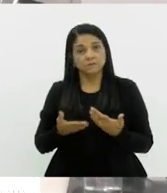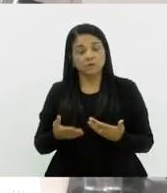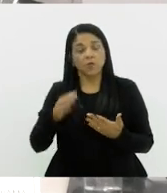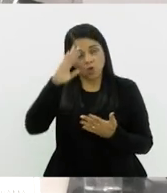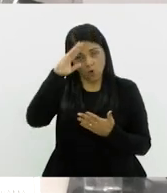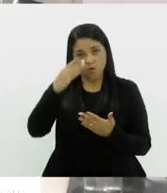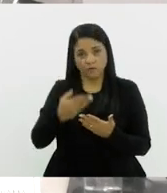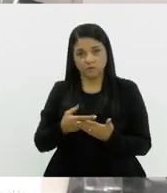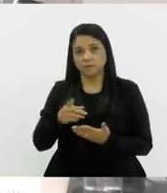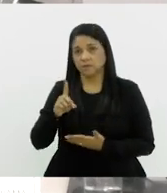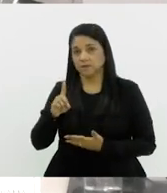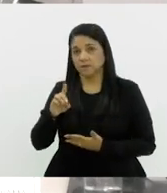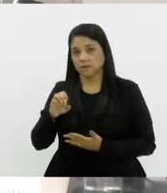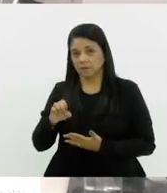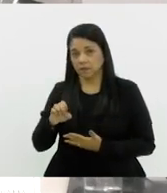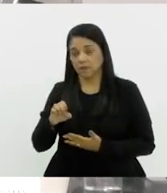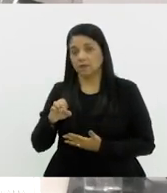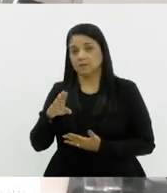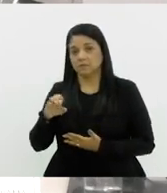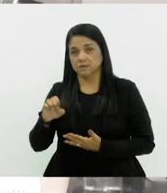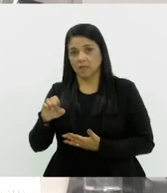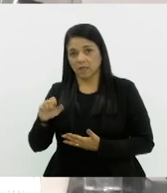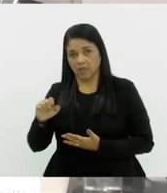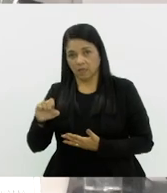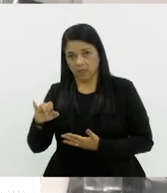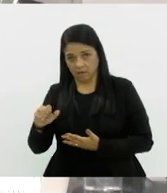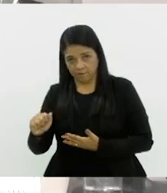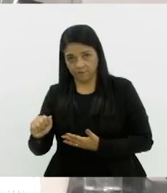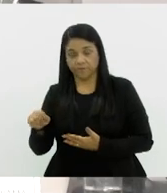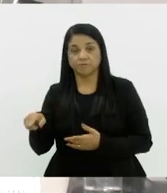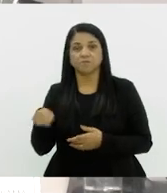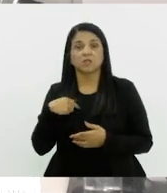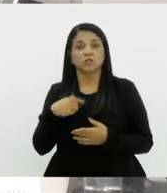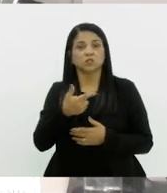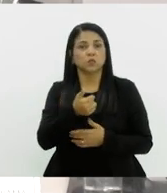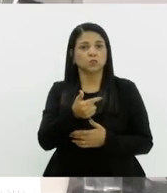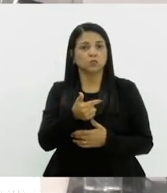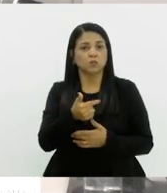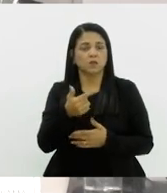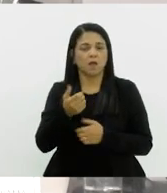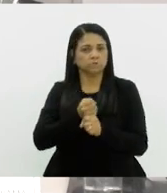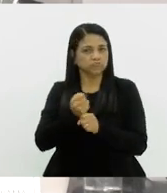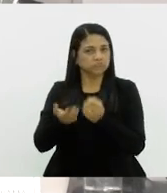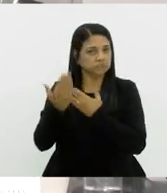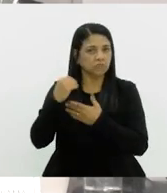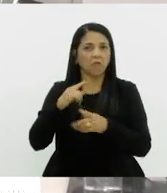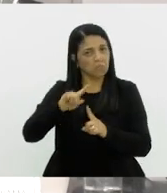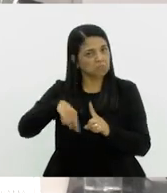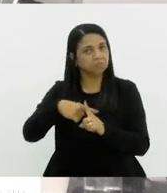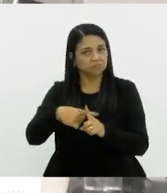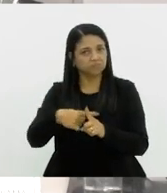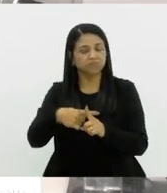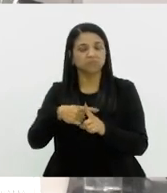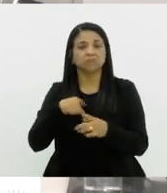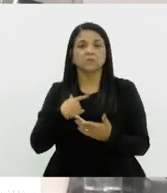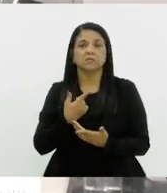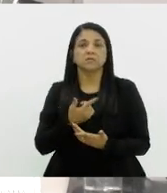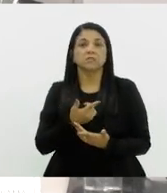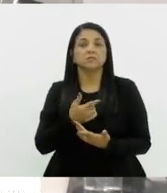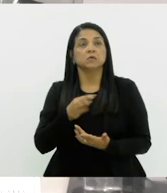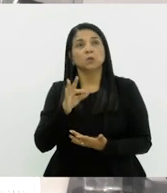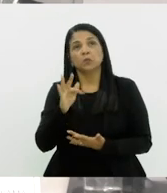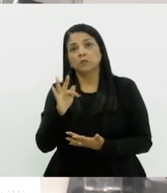DSEA, porque a minha experiência com o DSEA, 12 anos atrás, foi altamente positiva. não teria havido aquele TAC sem o